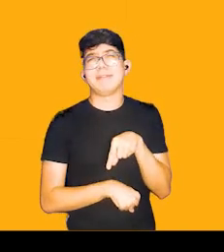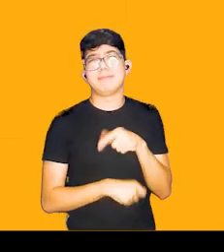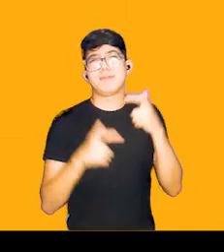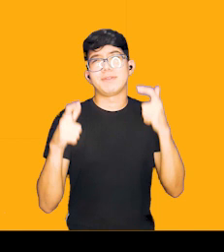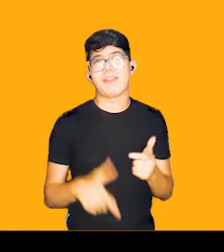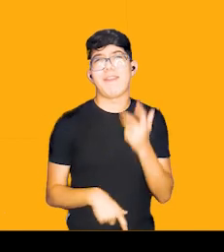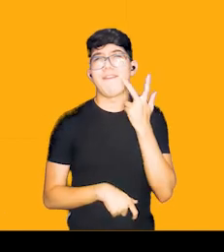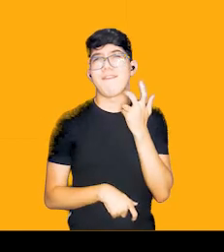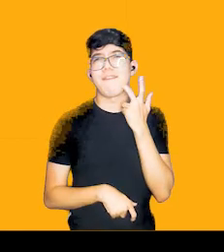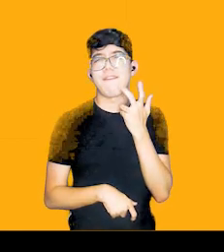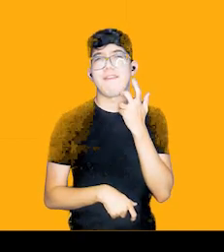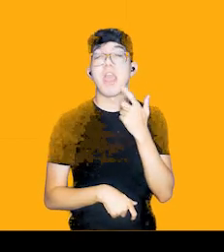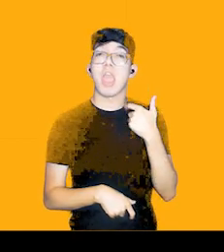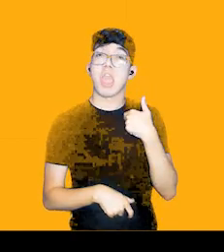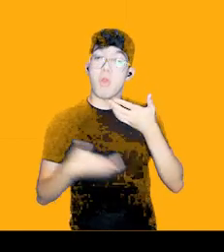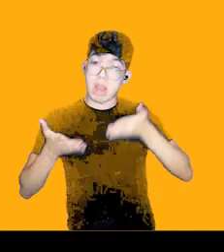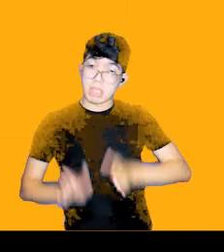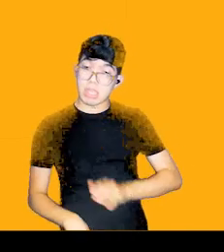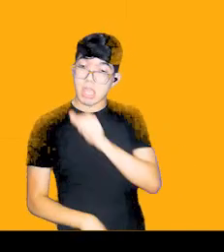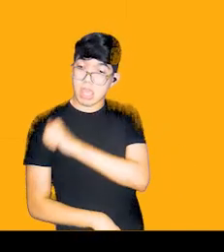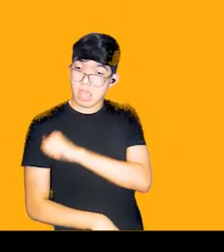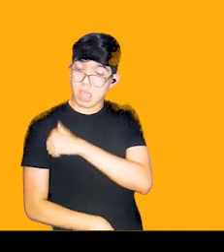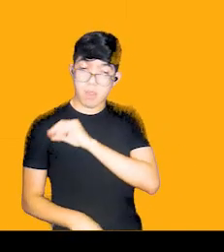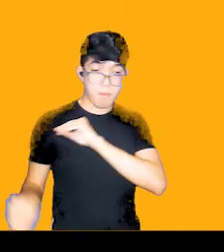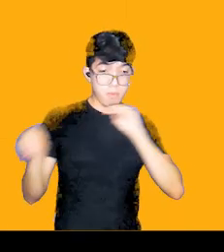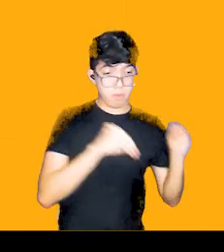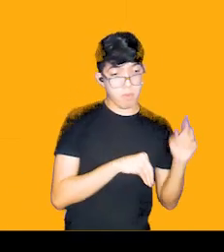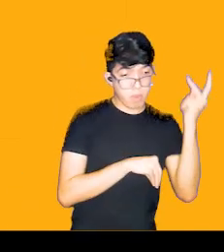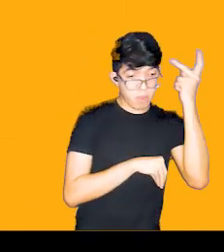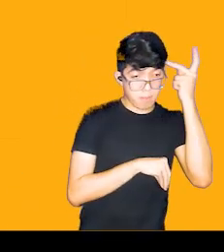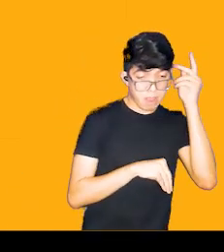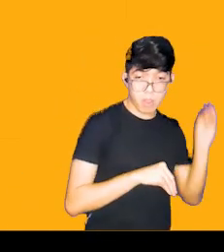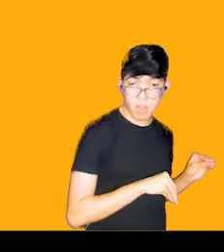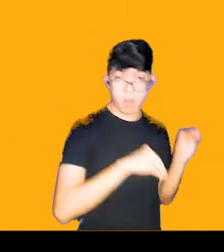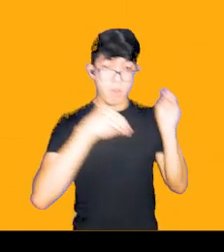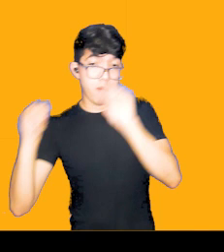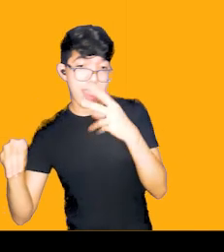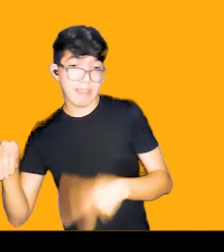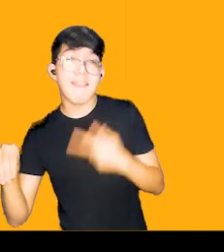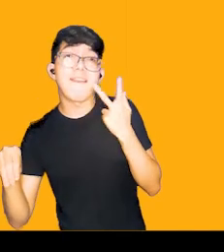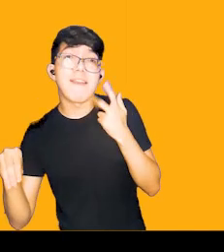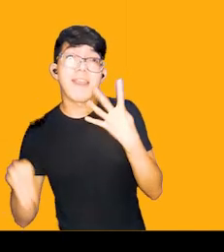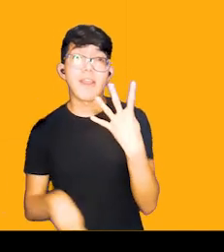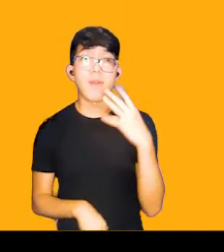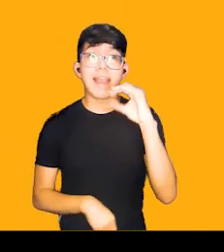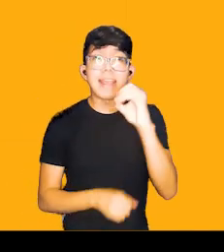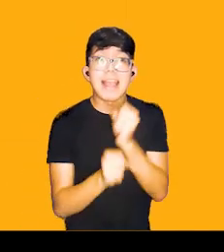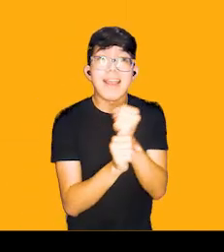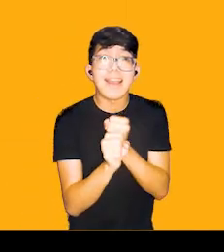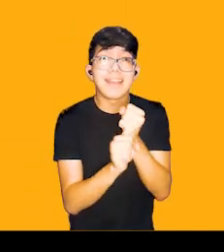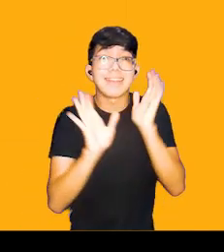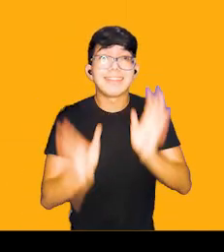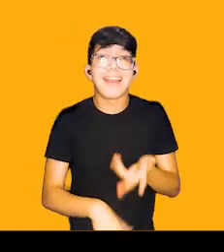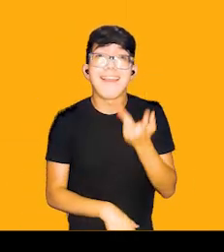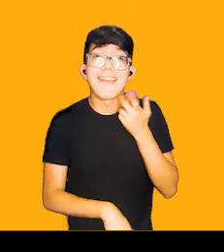aqui. Passei a maior parte da minha vida aqui, né? Eu nasci no Rio, fui para São